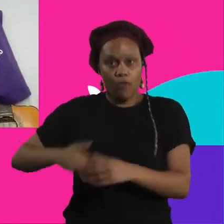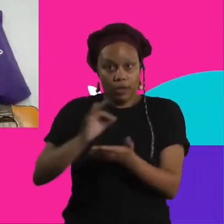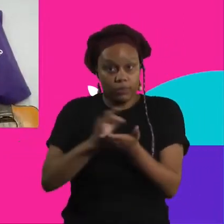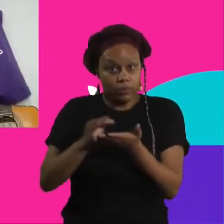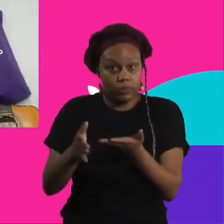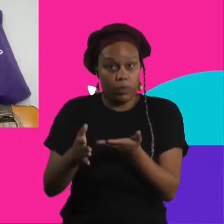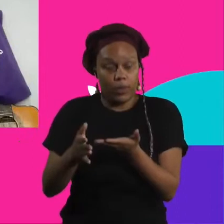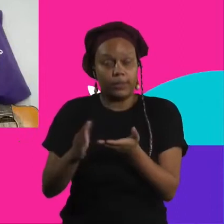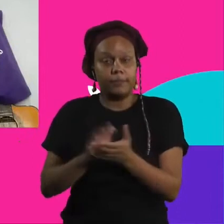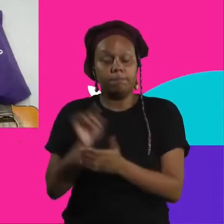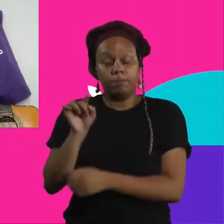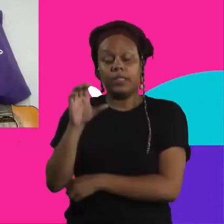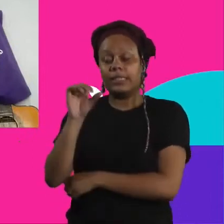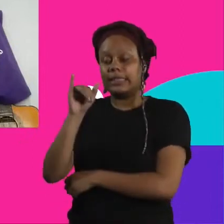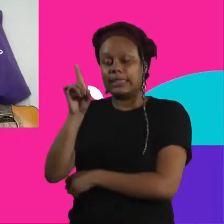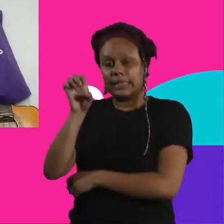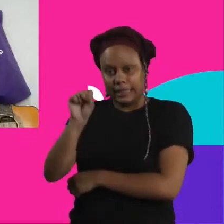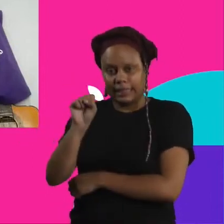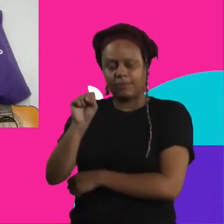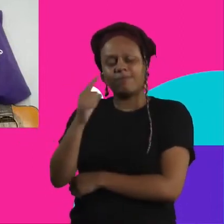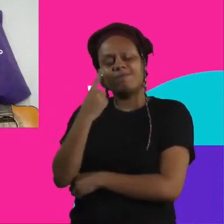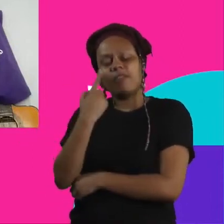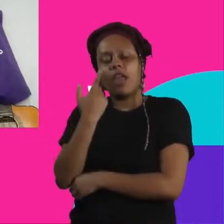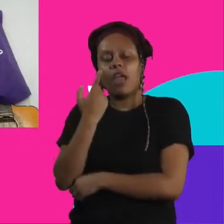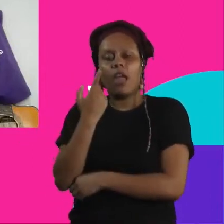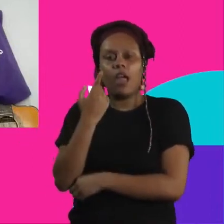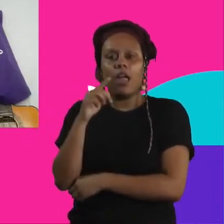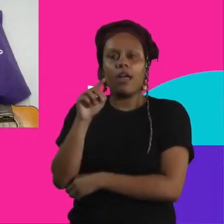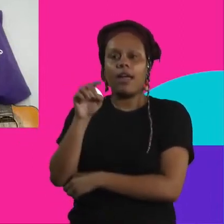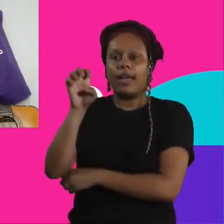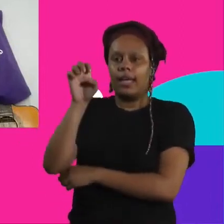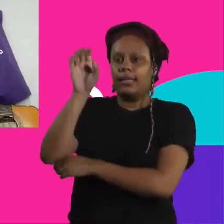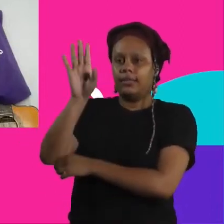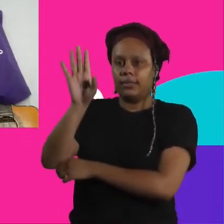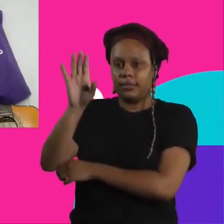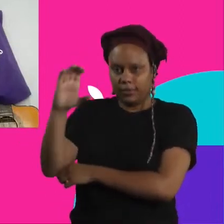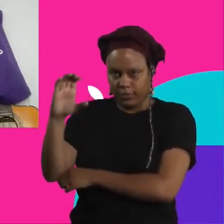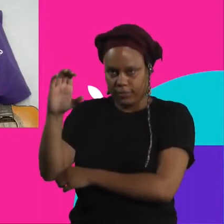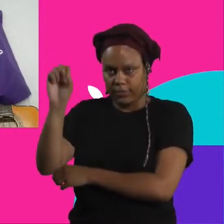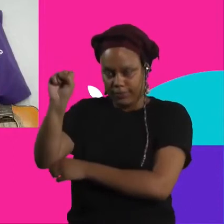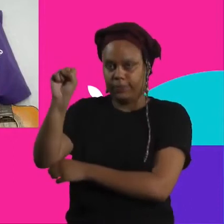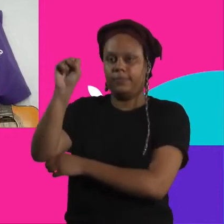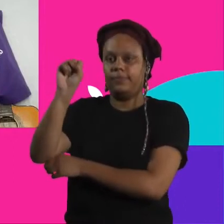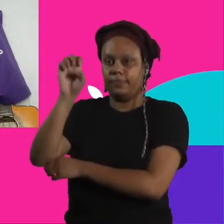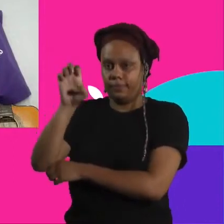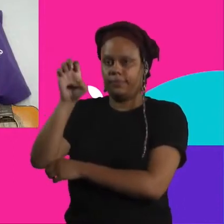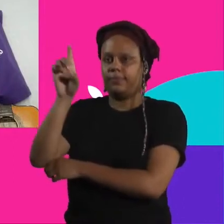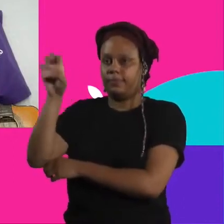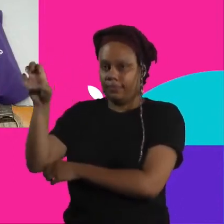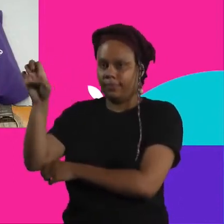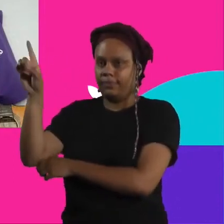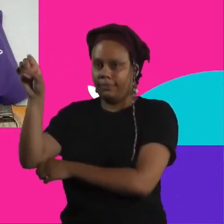Seeds, quem decide o volume que vai ter, todas as regras do blockchain, são as pessoas que votam,